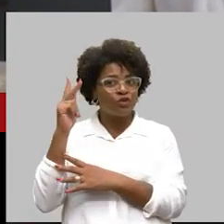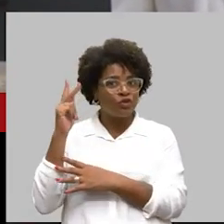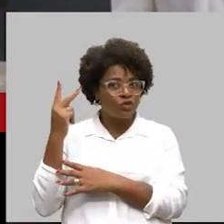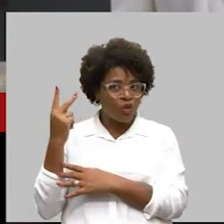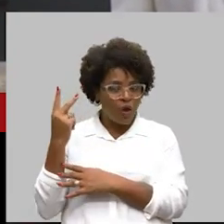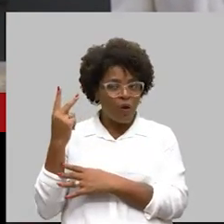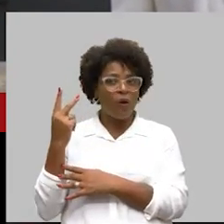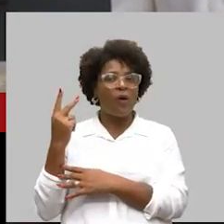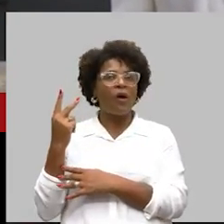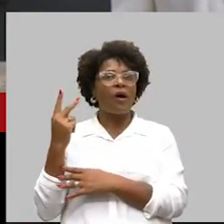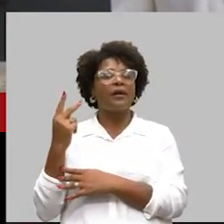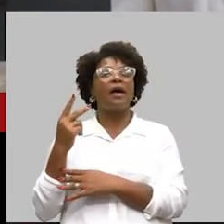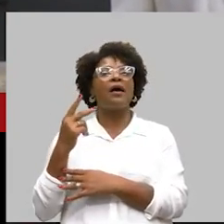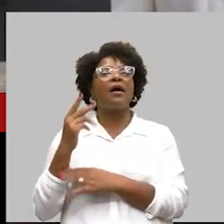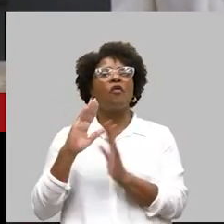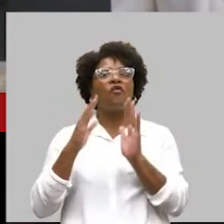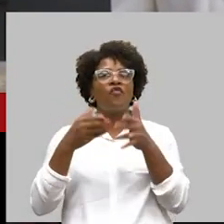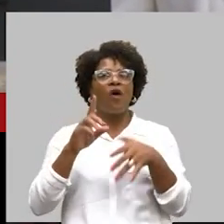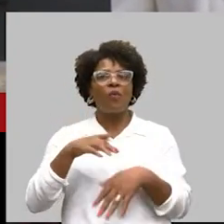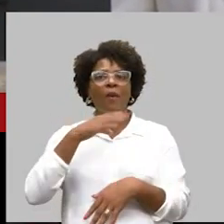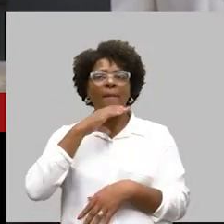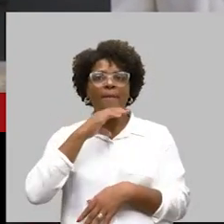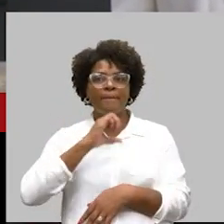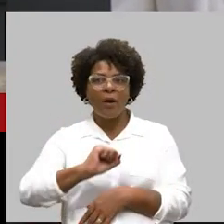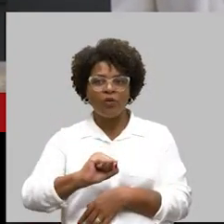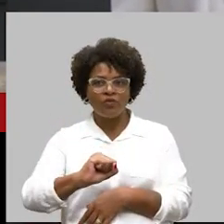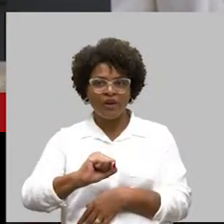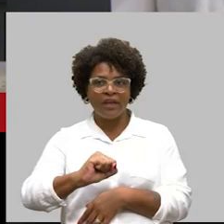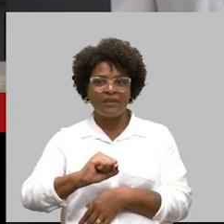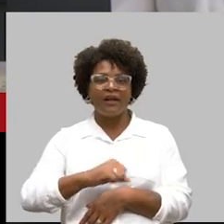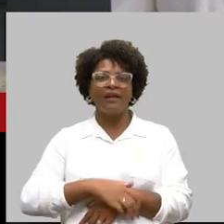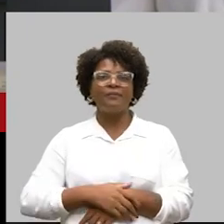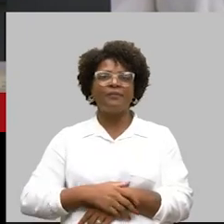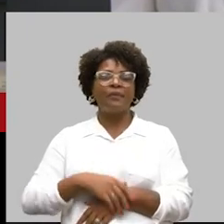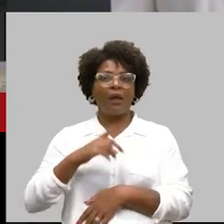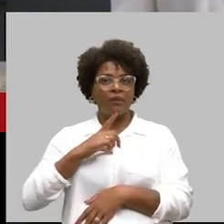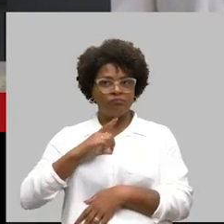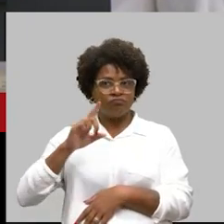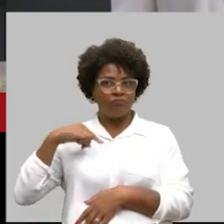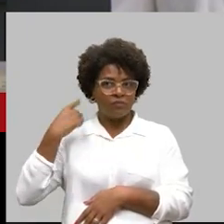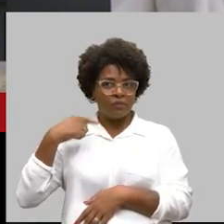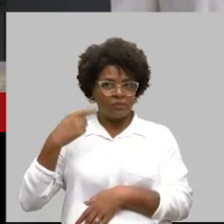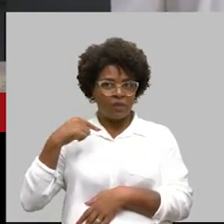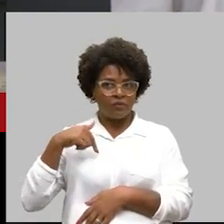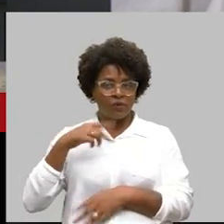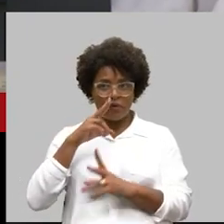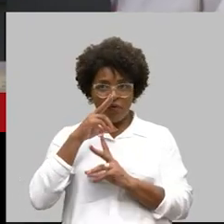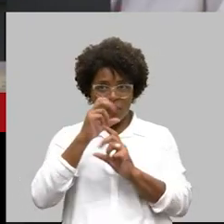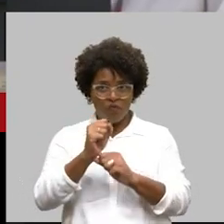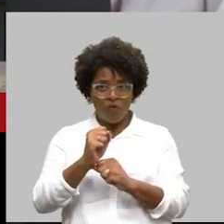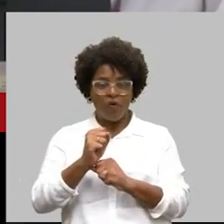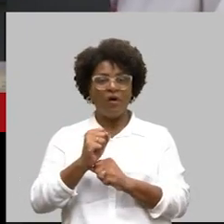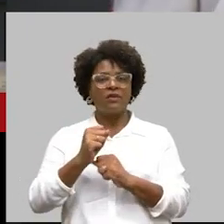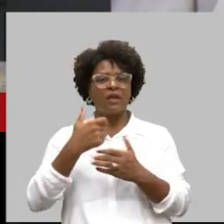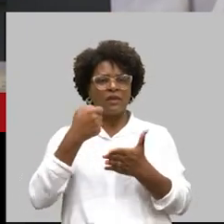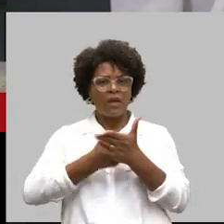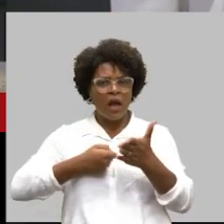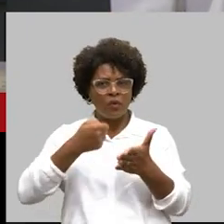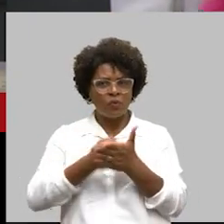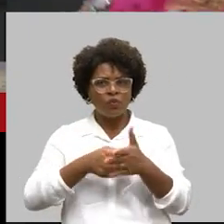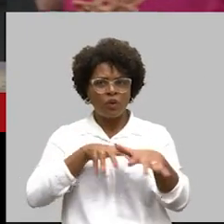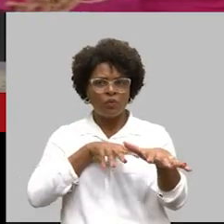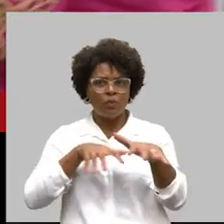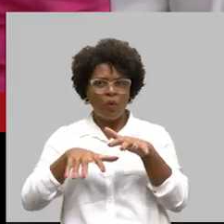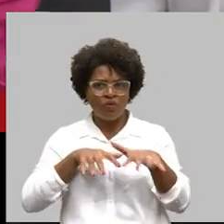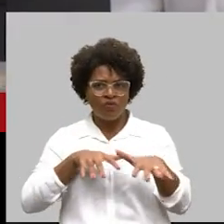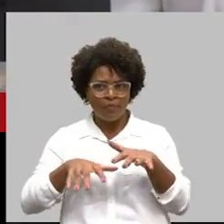Freire em especial estou Deputado por força da luta do movimento popular e social em especial da Educação